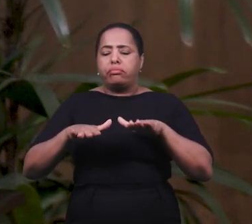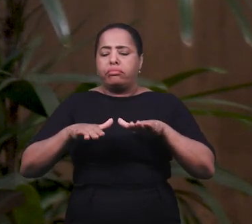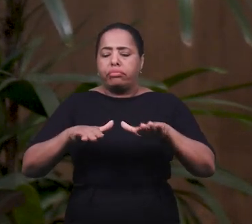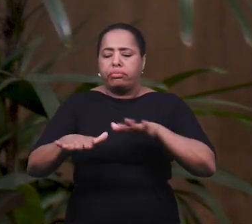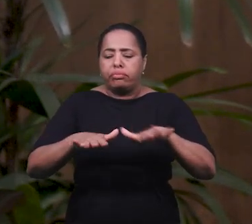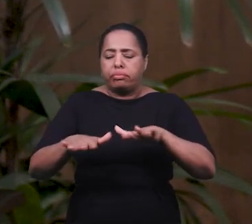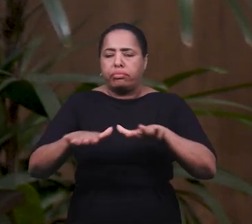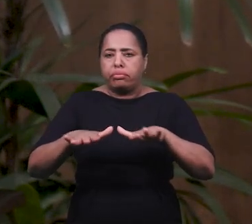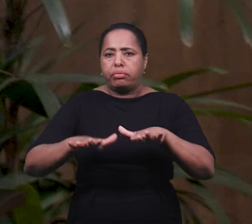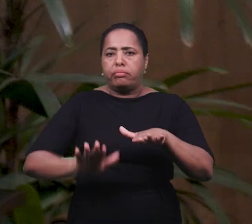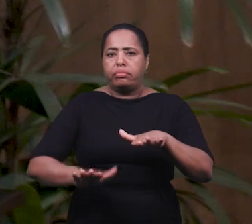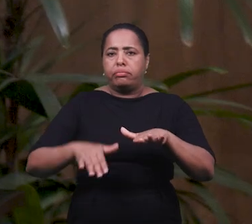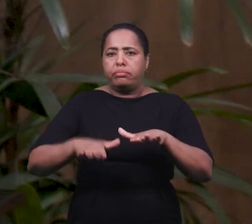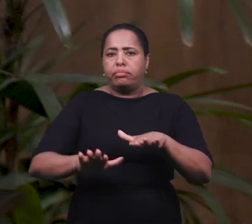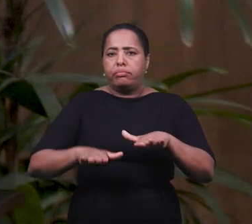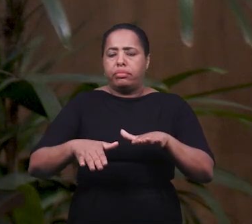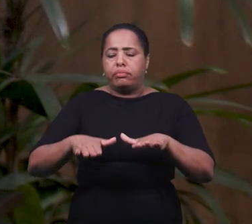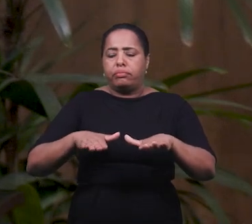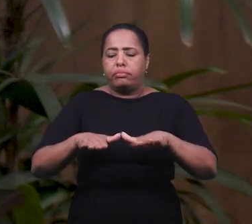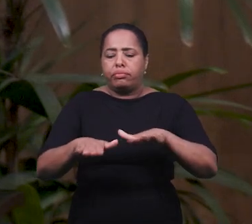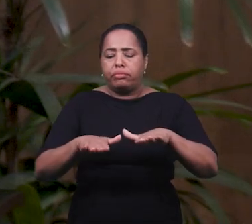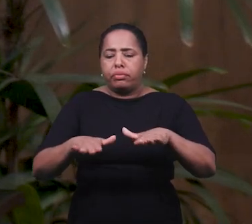né? Mas nunca pagou